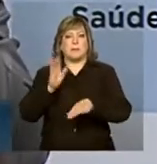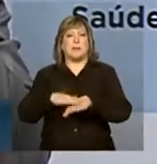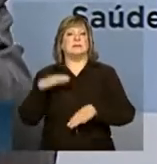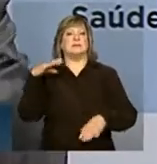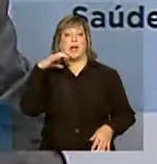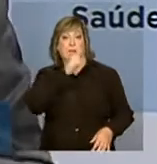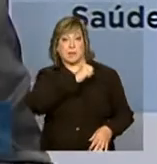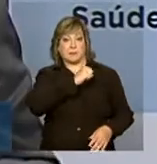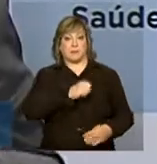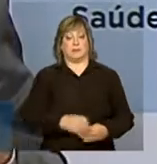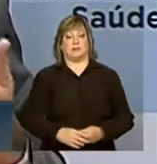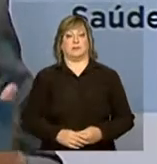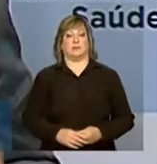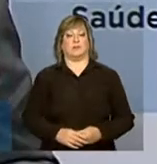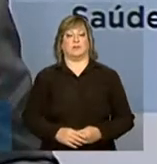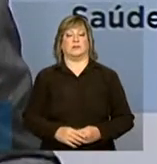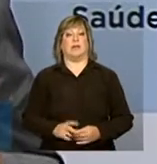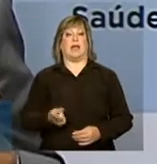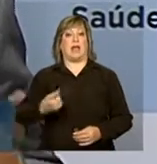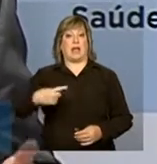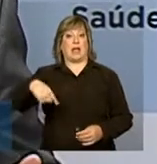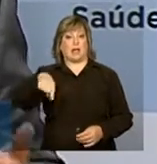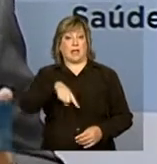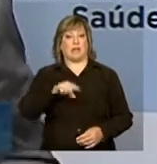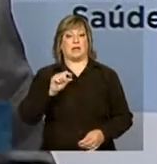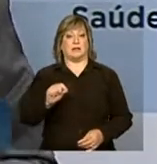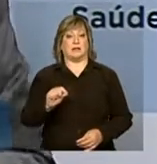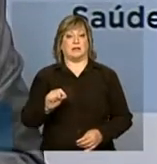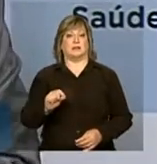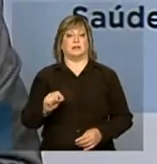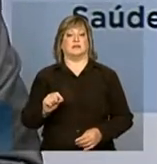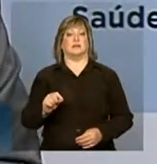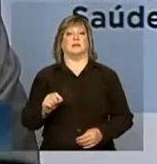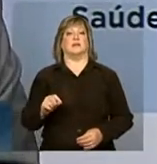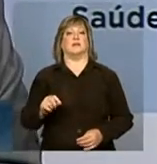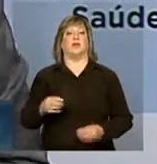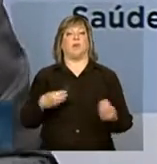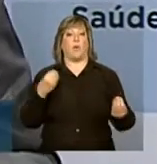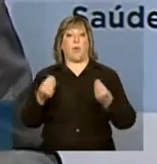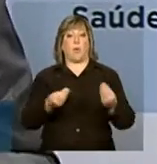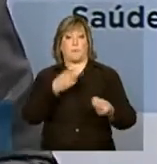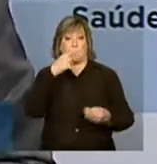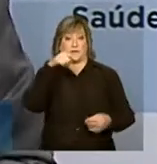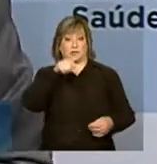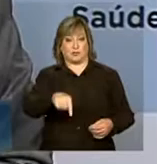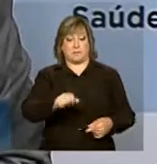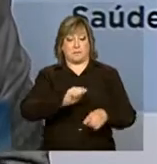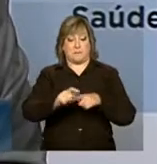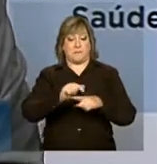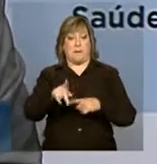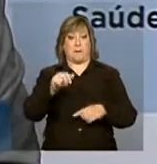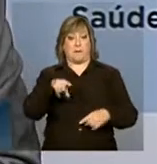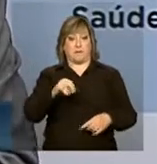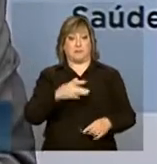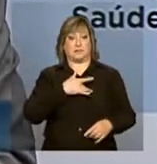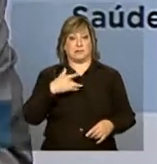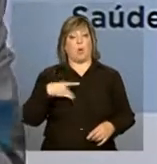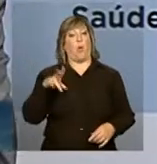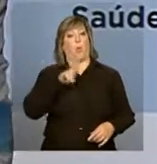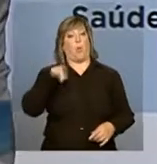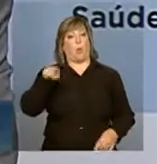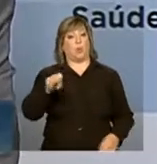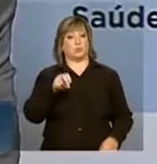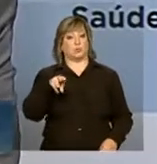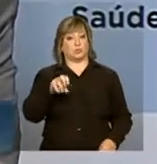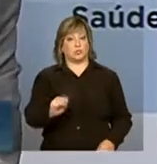rapidamente aqueles procedimentos de usuário de plano de saúde que utilizou o SUS, vai fazer com que em 2013, mais uma